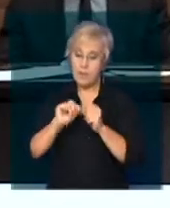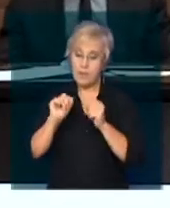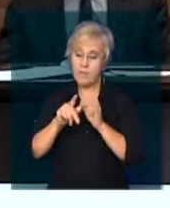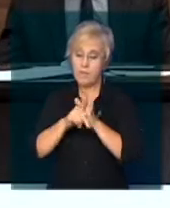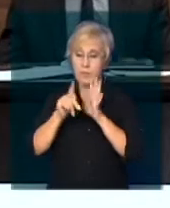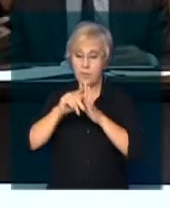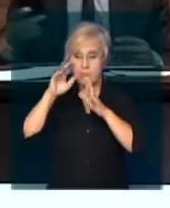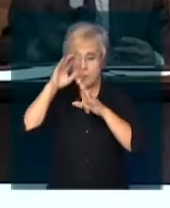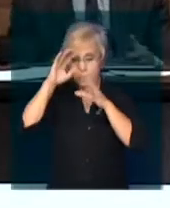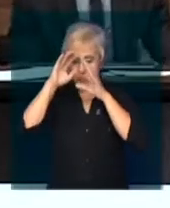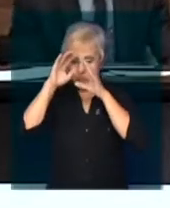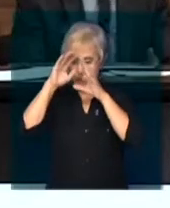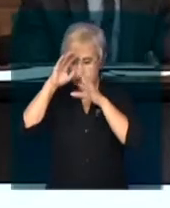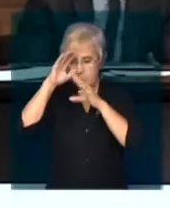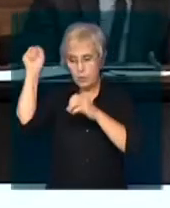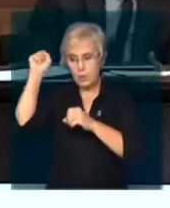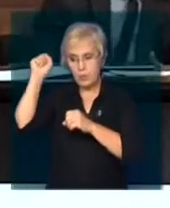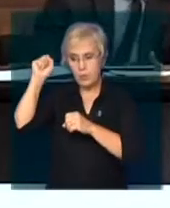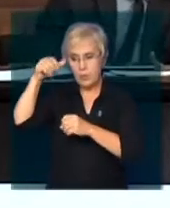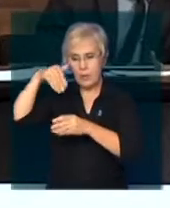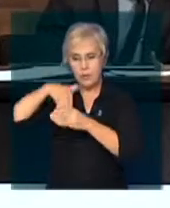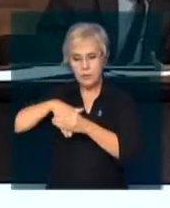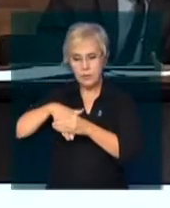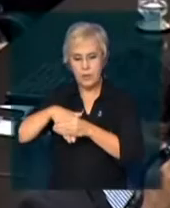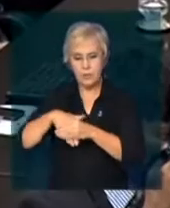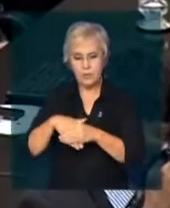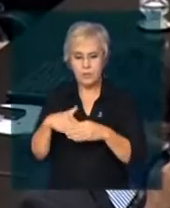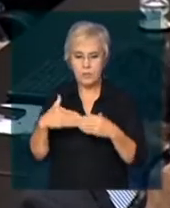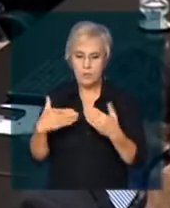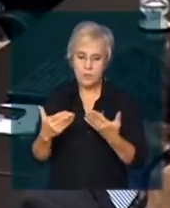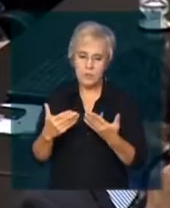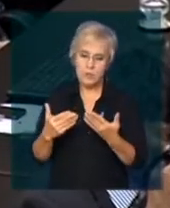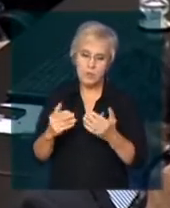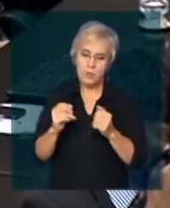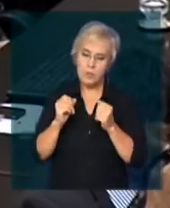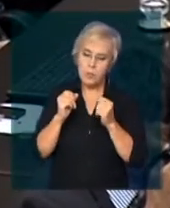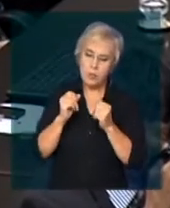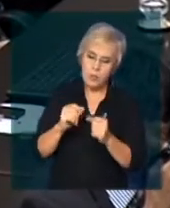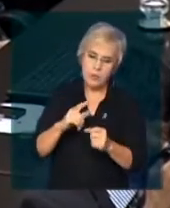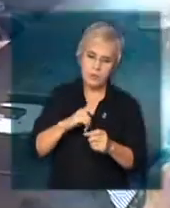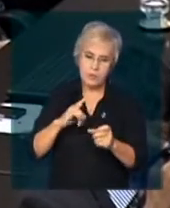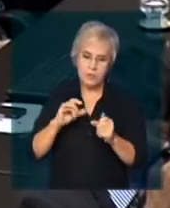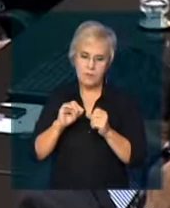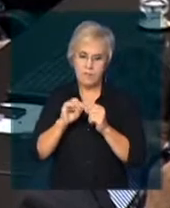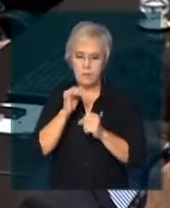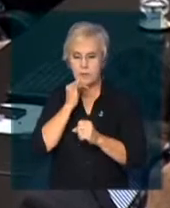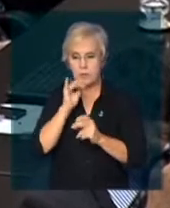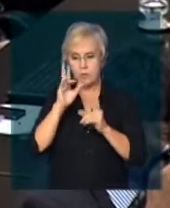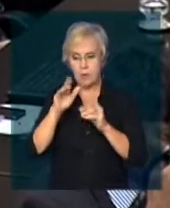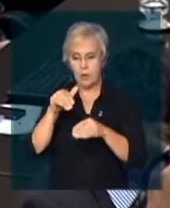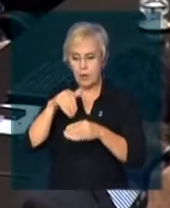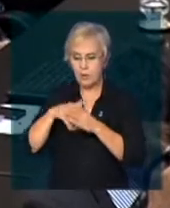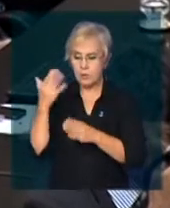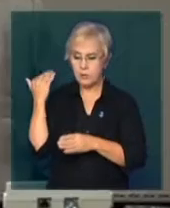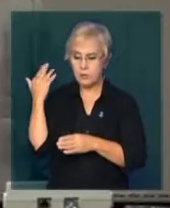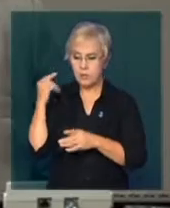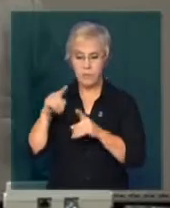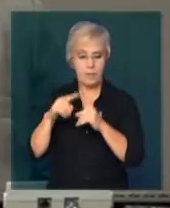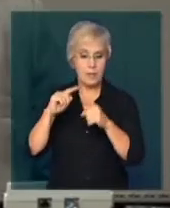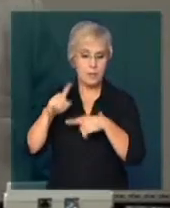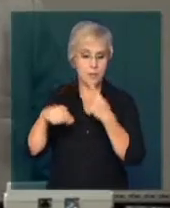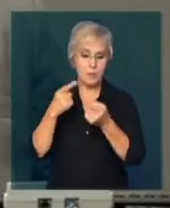quando estipula as vagas para as eleições. Chegou a ter um ensaio de ser feito para essa eleição passada e acabou sendo